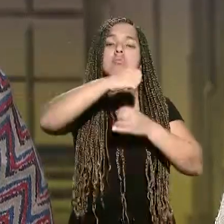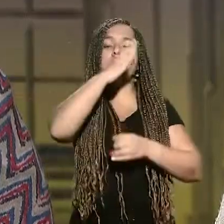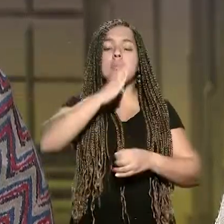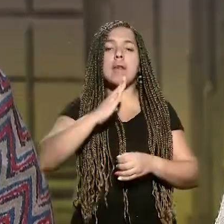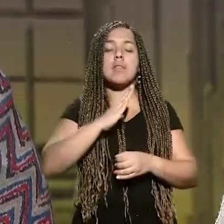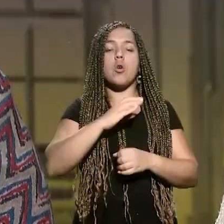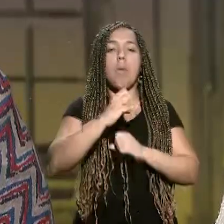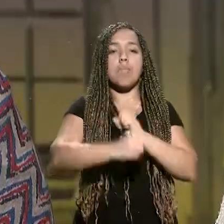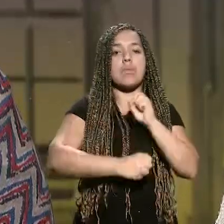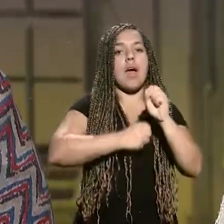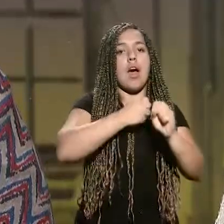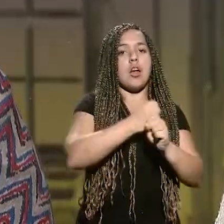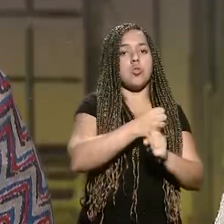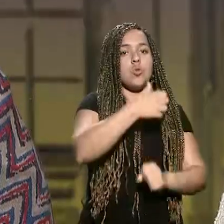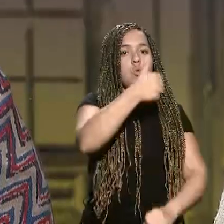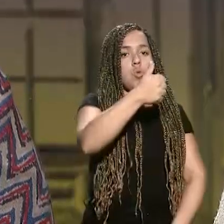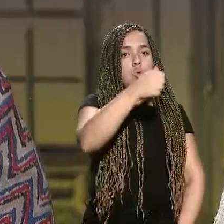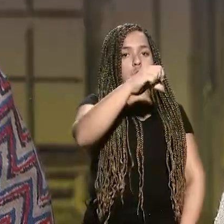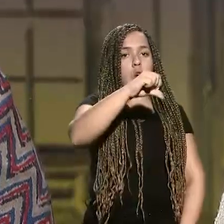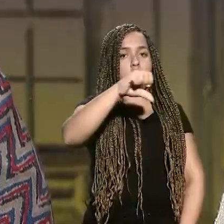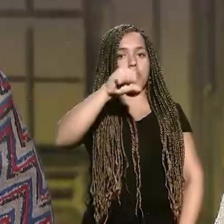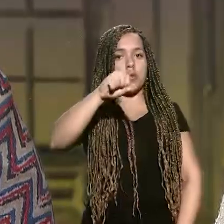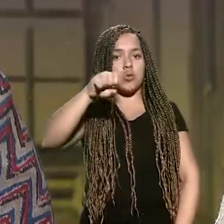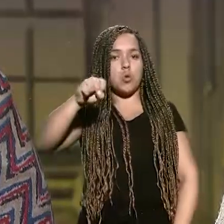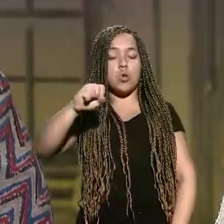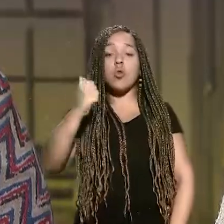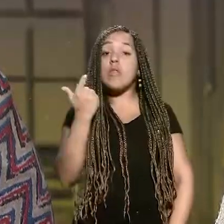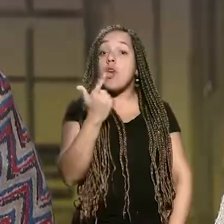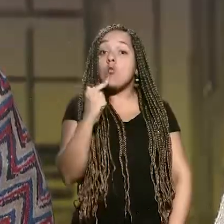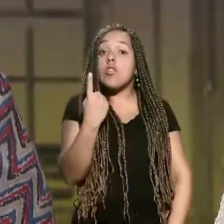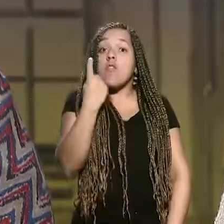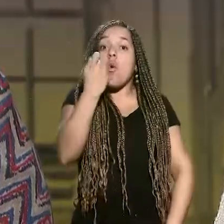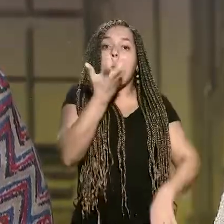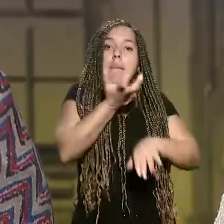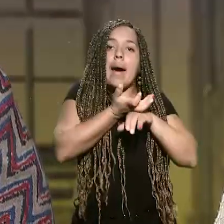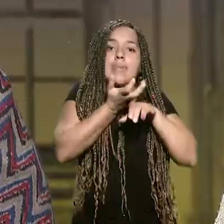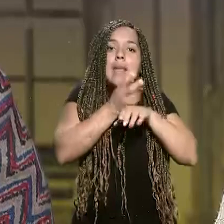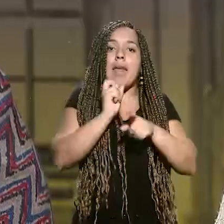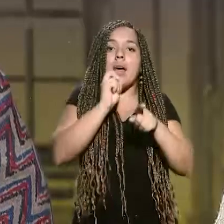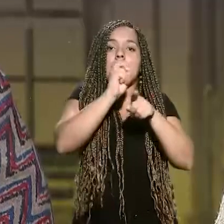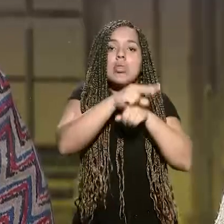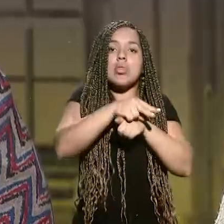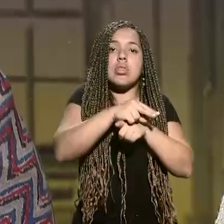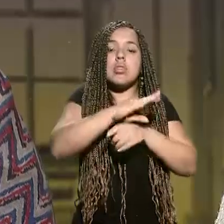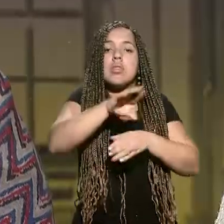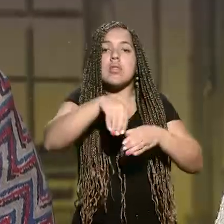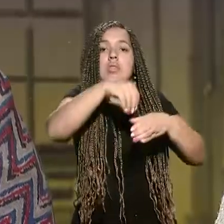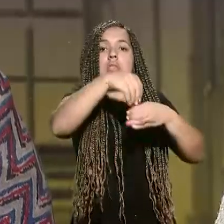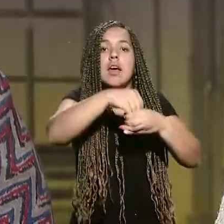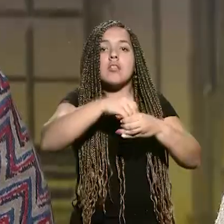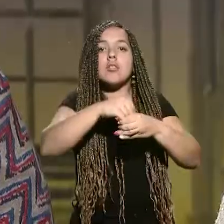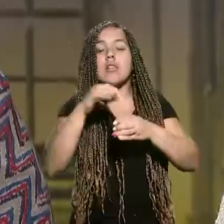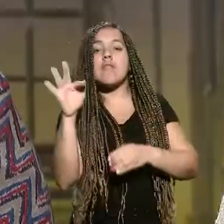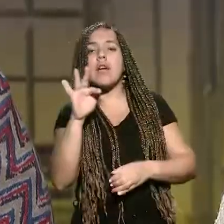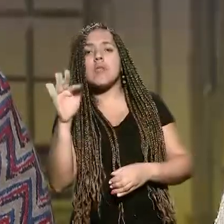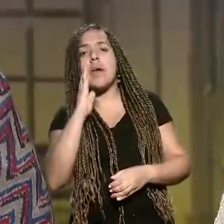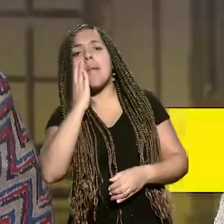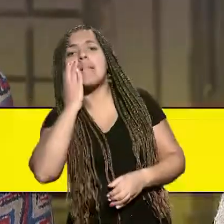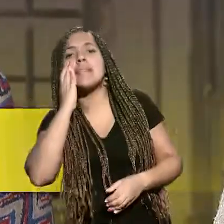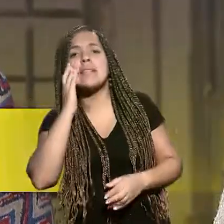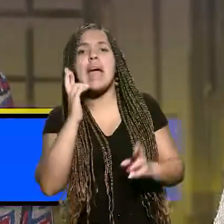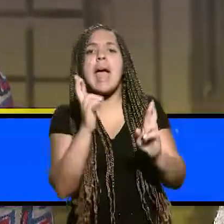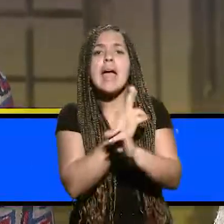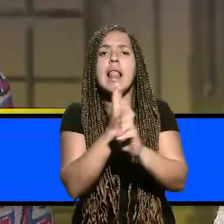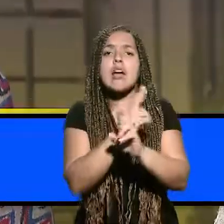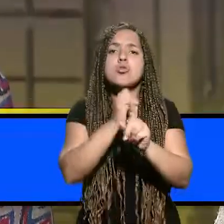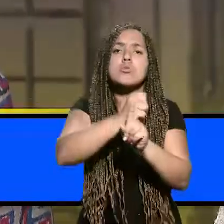eu não tive uma disciplina específica para entender relações raciais, para entender a história